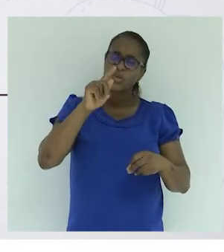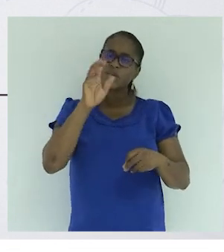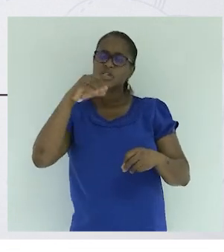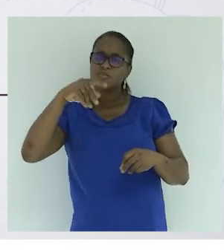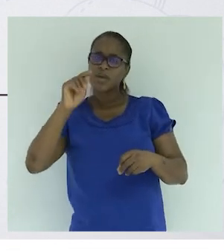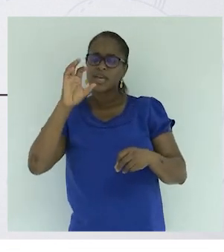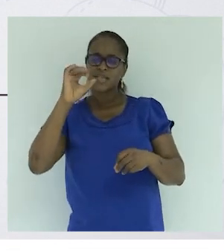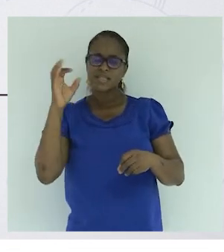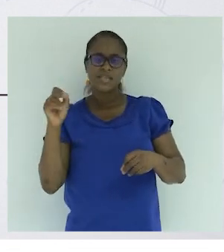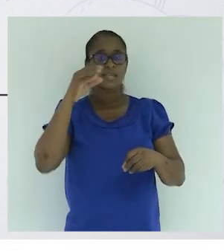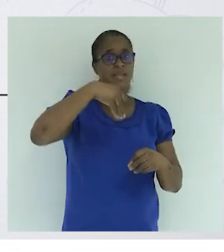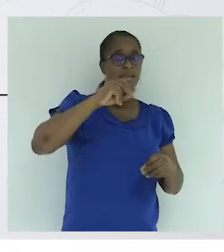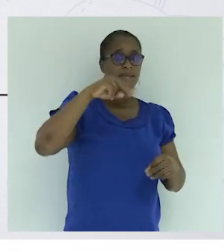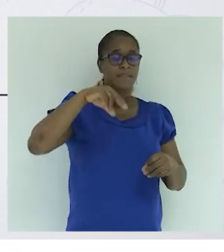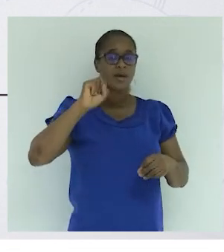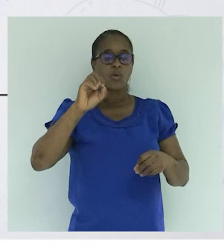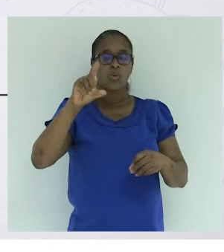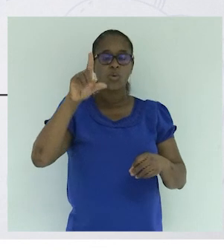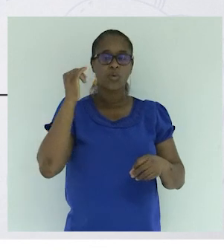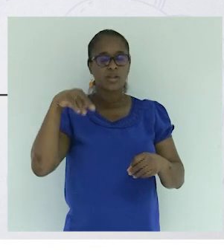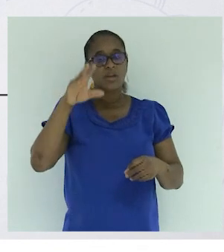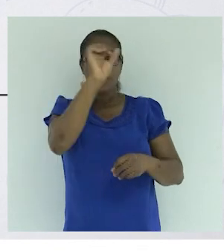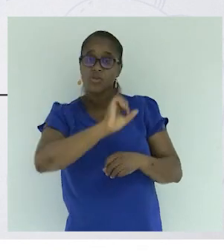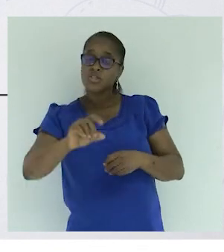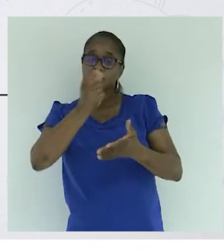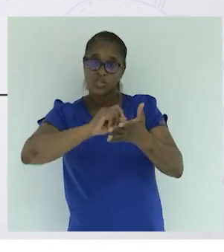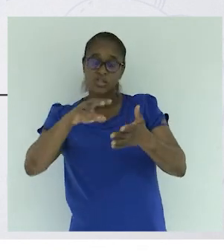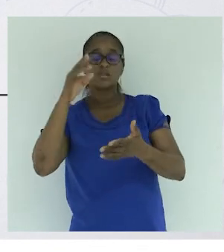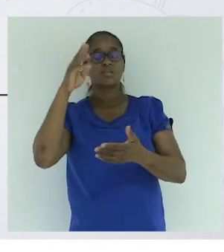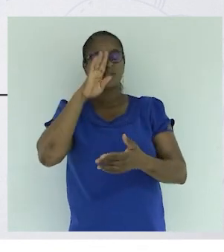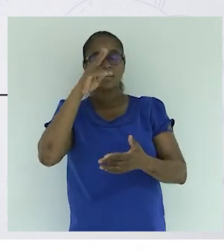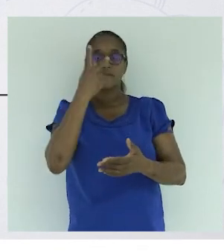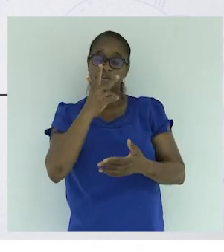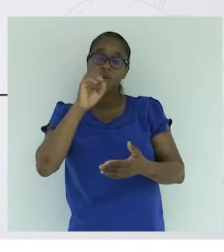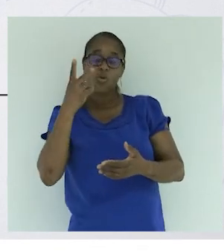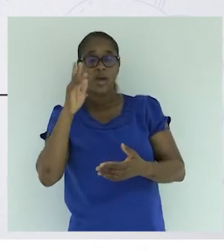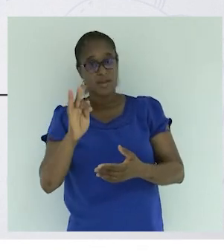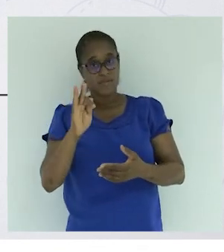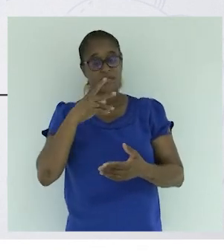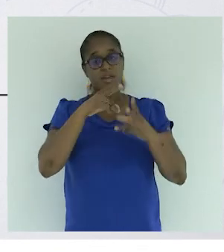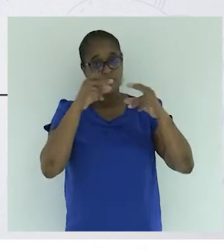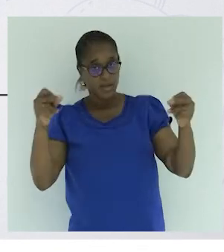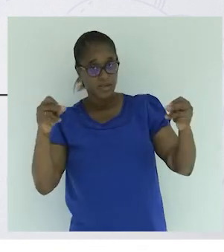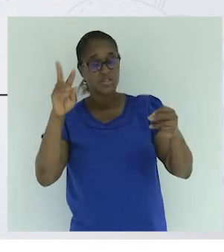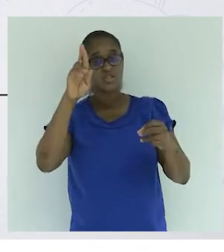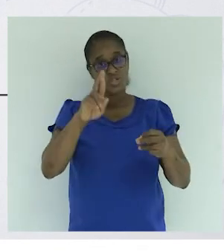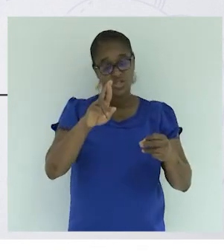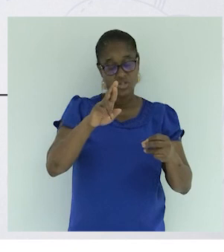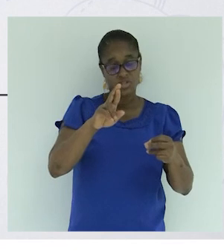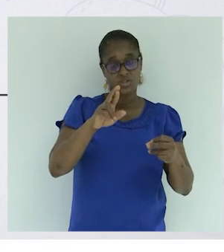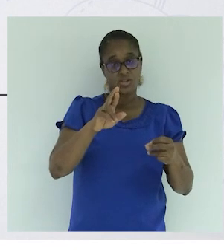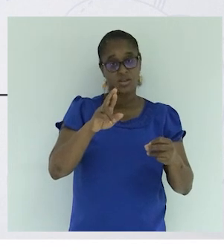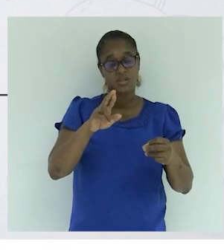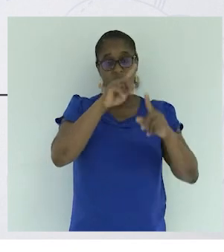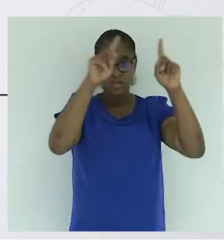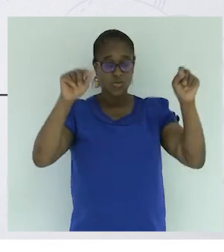pangolim. Vocês vão colocar se é verdadeira ou falsa a afirmação. Vão pôr um X na